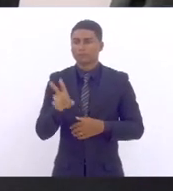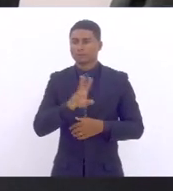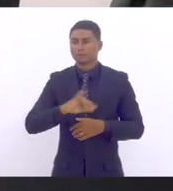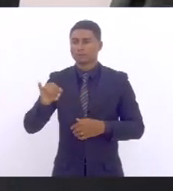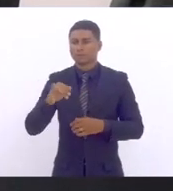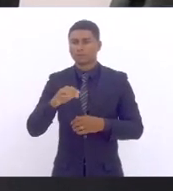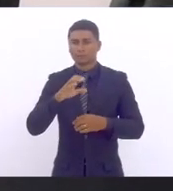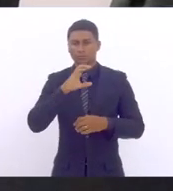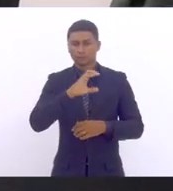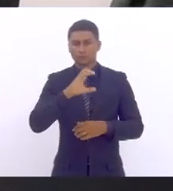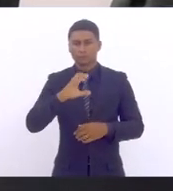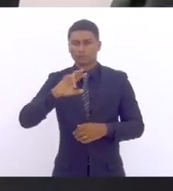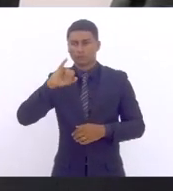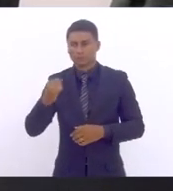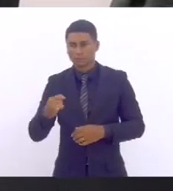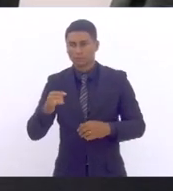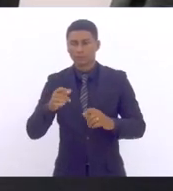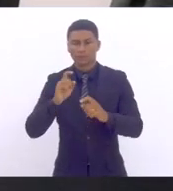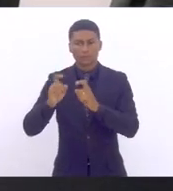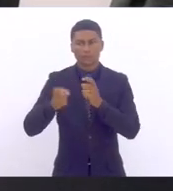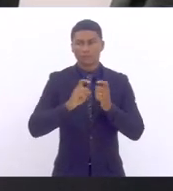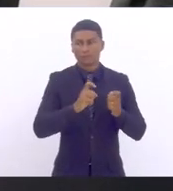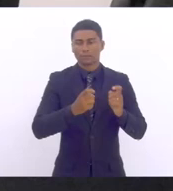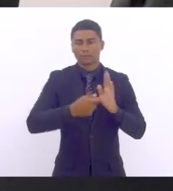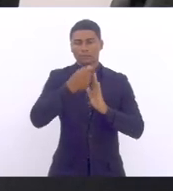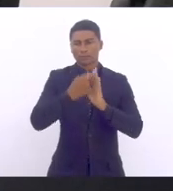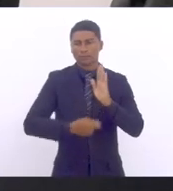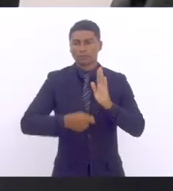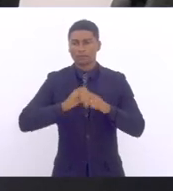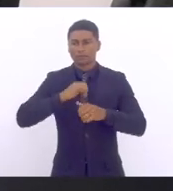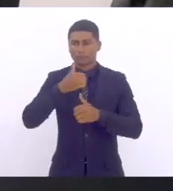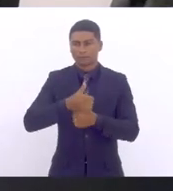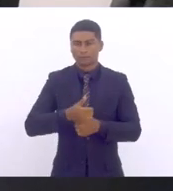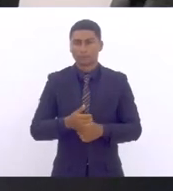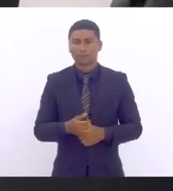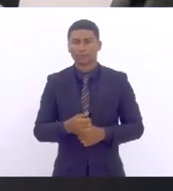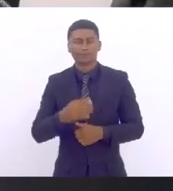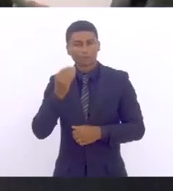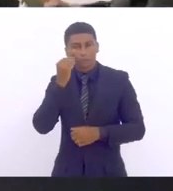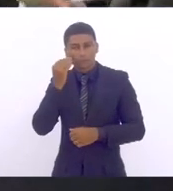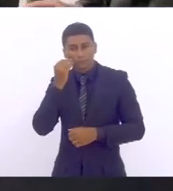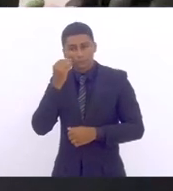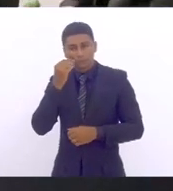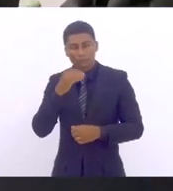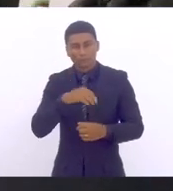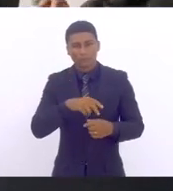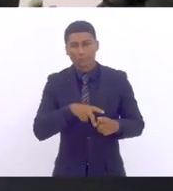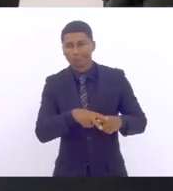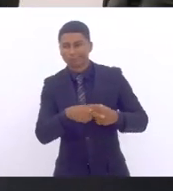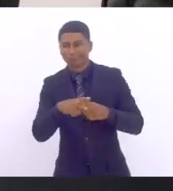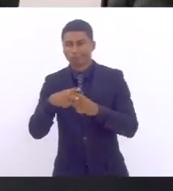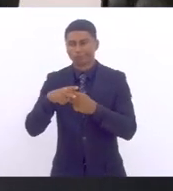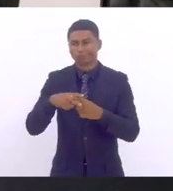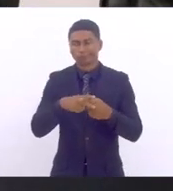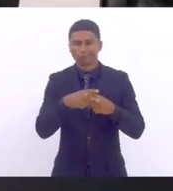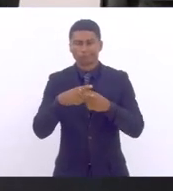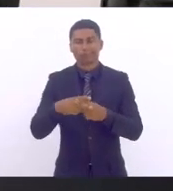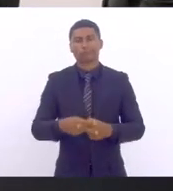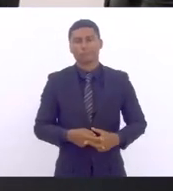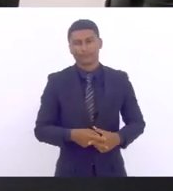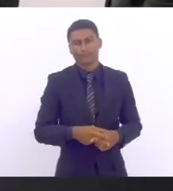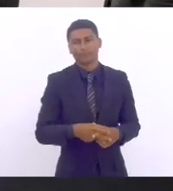a CCJ fazer o seu substitutivo, que tentará corrigir o máximo de questões, inclusive